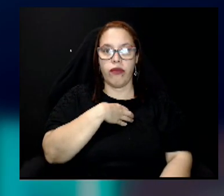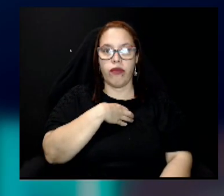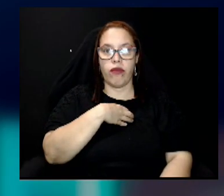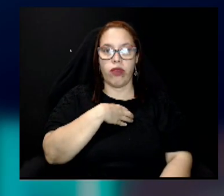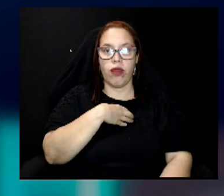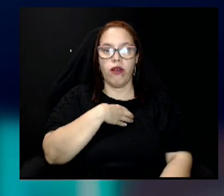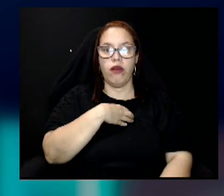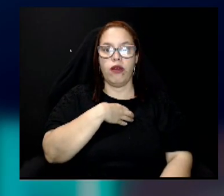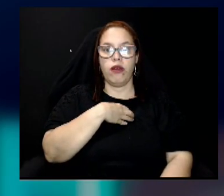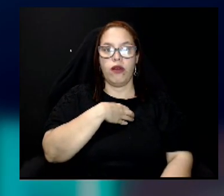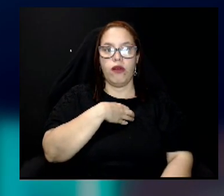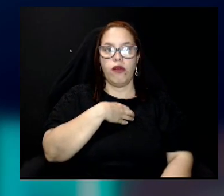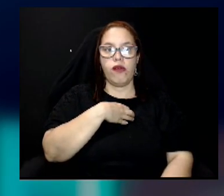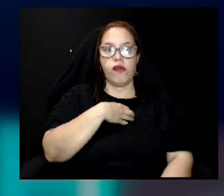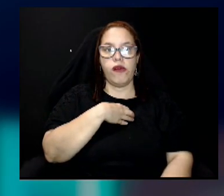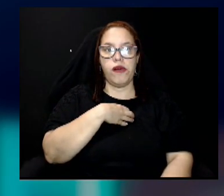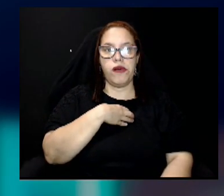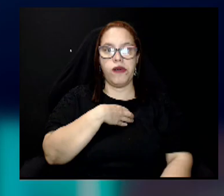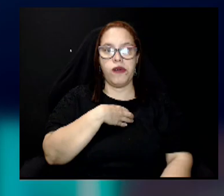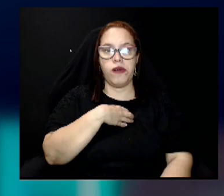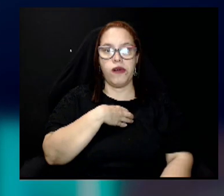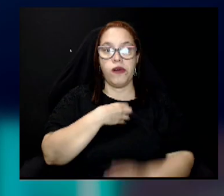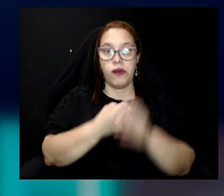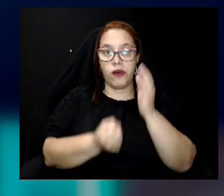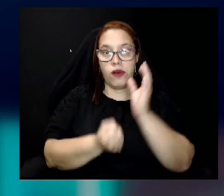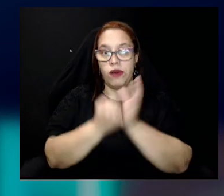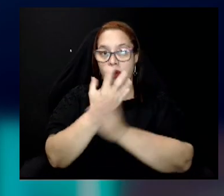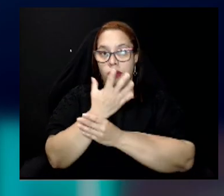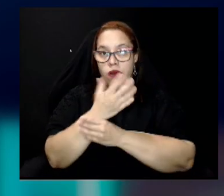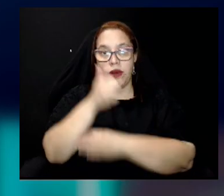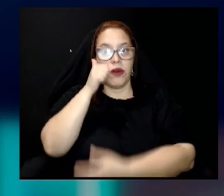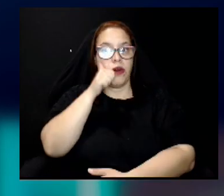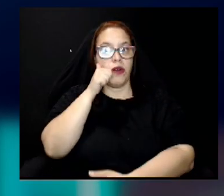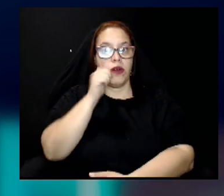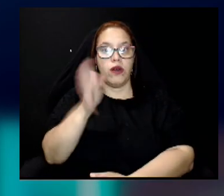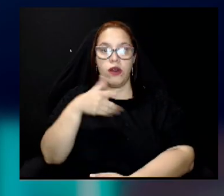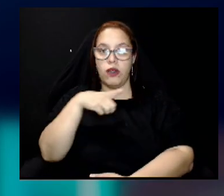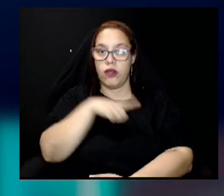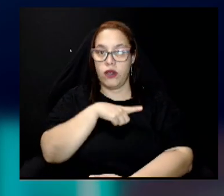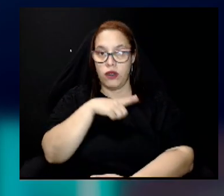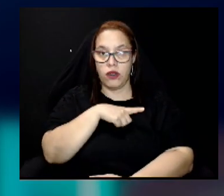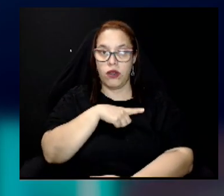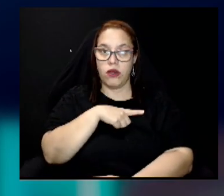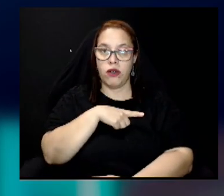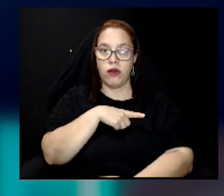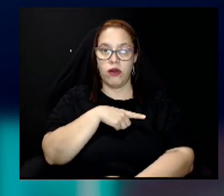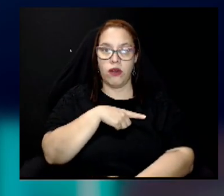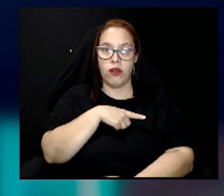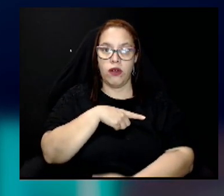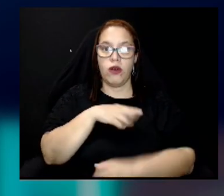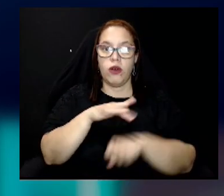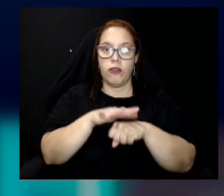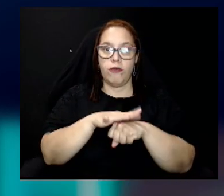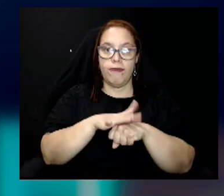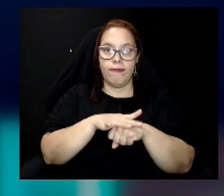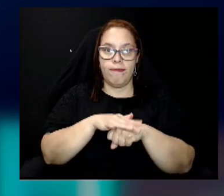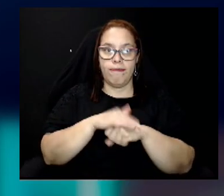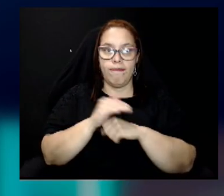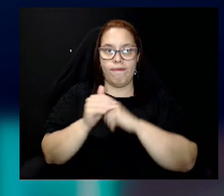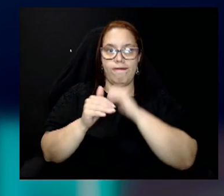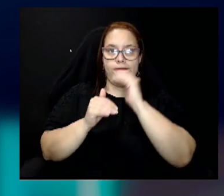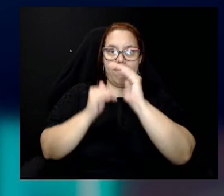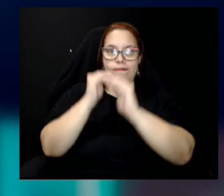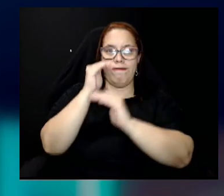esses sintomas se aparecem, a mulher já tem, digamos assim, uma doença um pouco mais avançada, uma doença um pouco